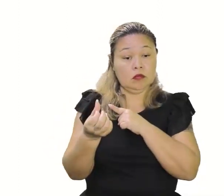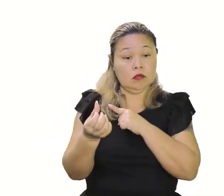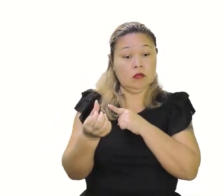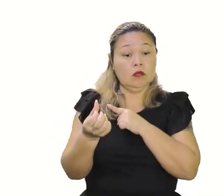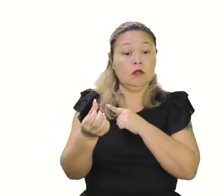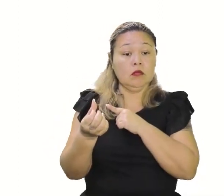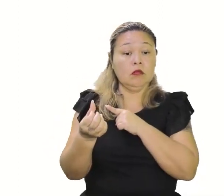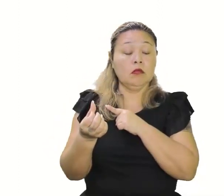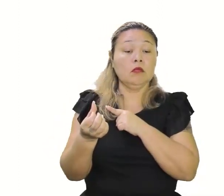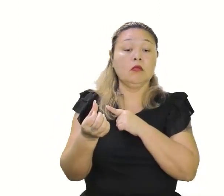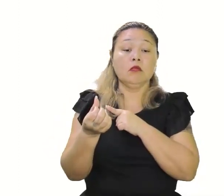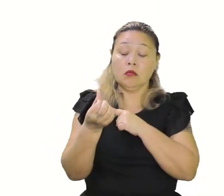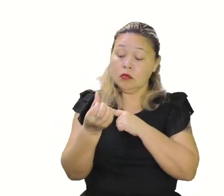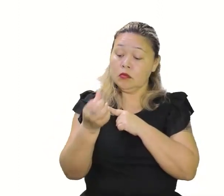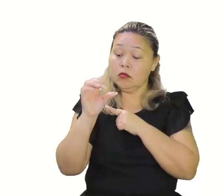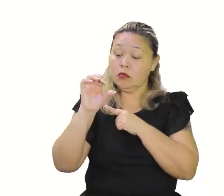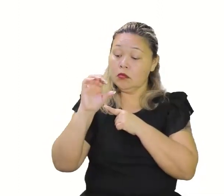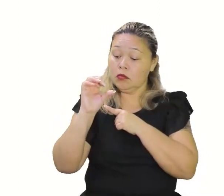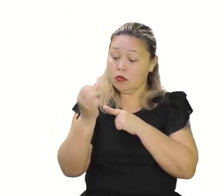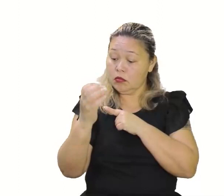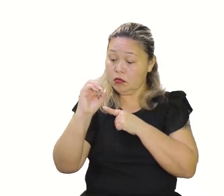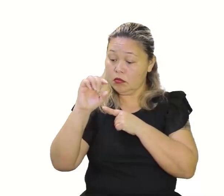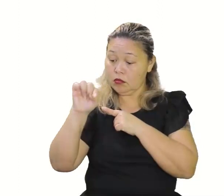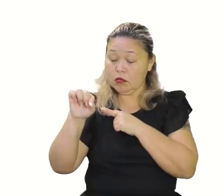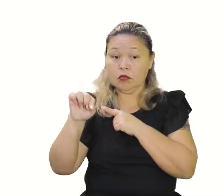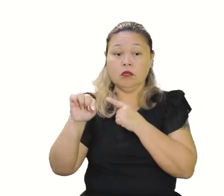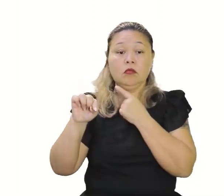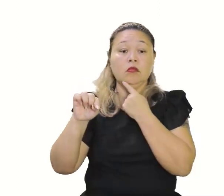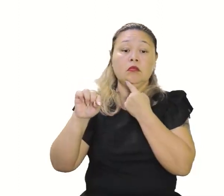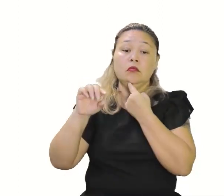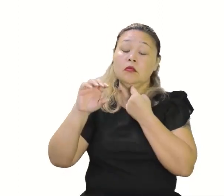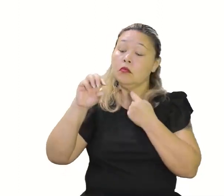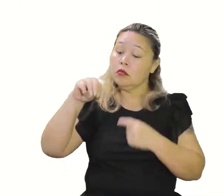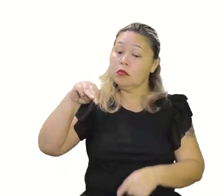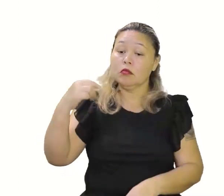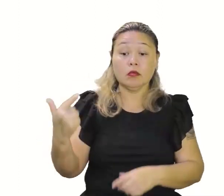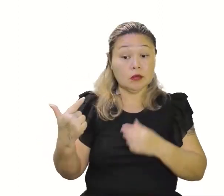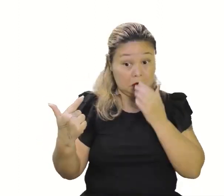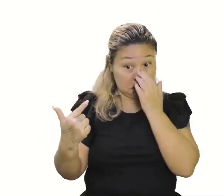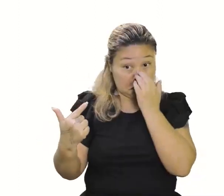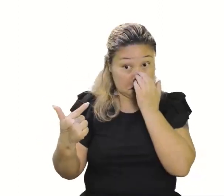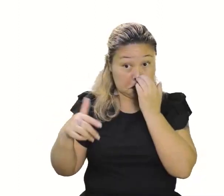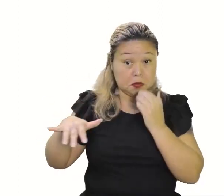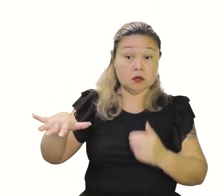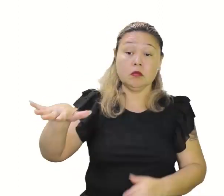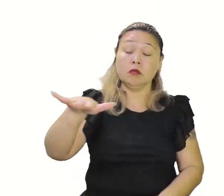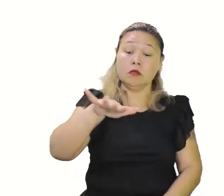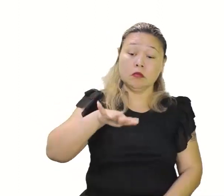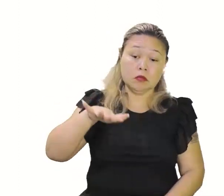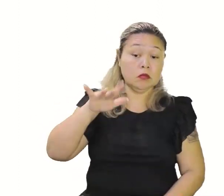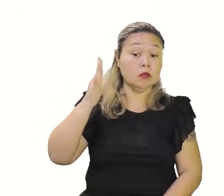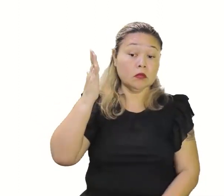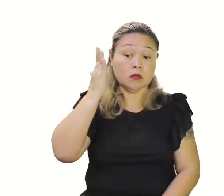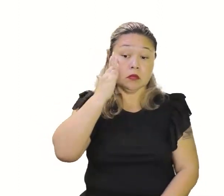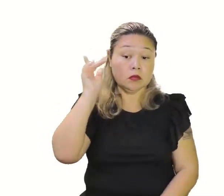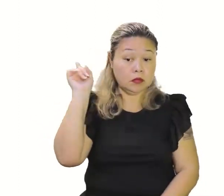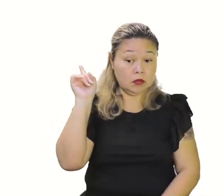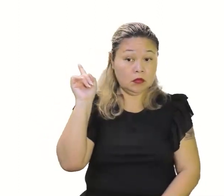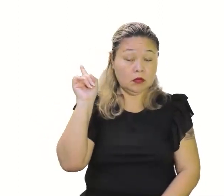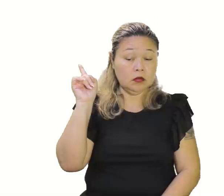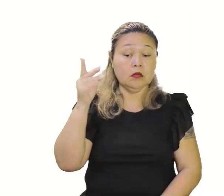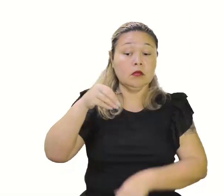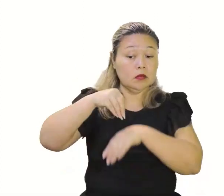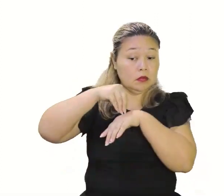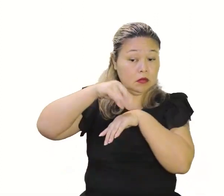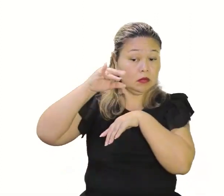10.000, vai ficar 60.000 metros quadrados. Então, a sua área em metros quadrados, a gente já tá dando a